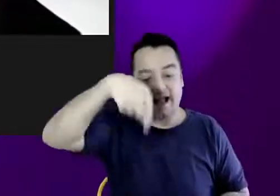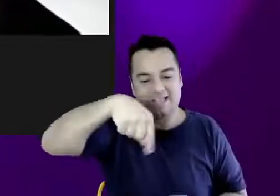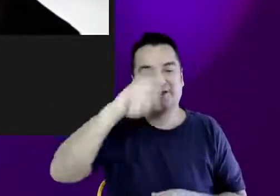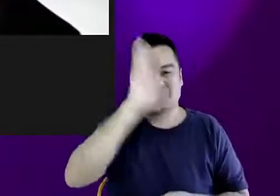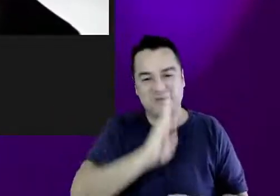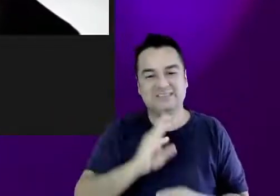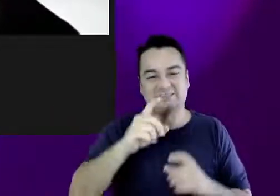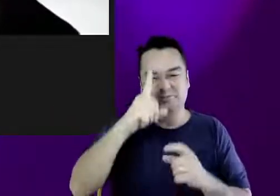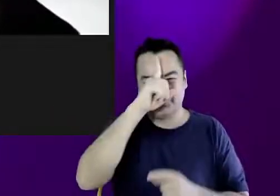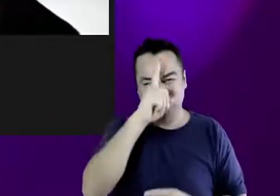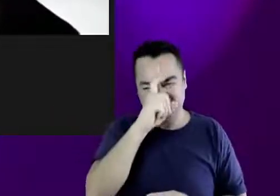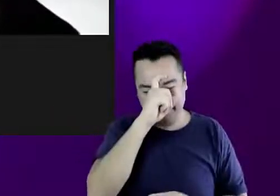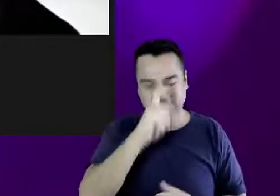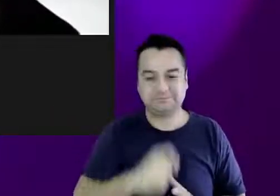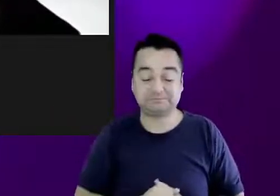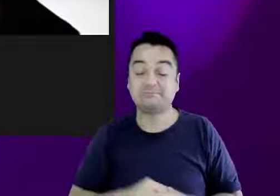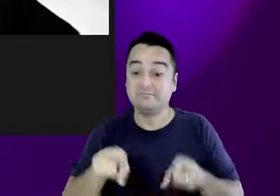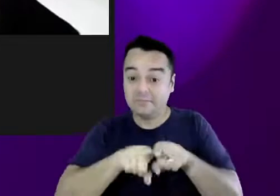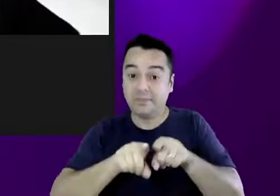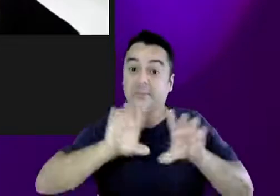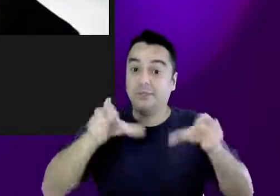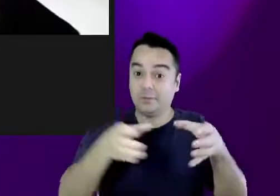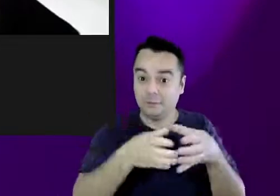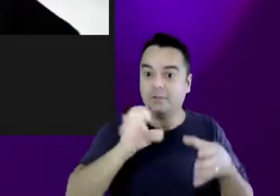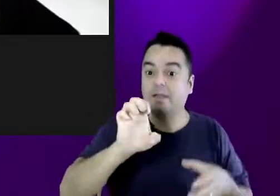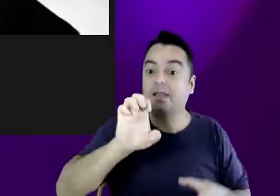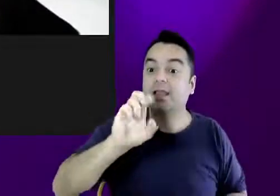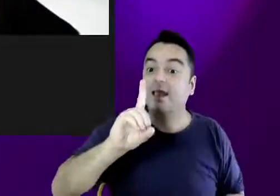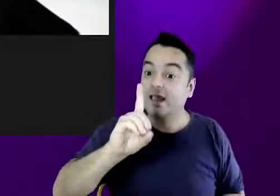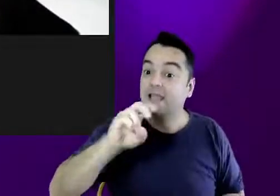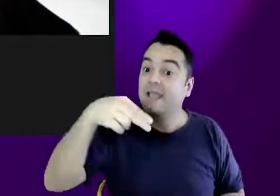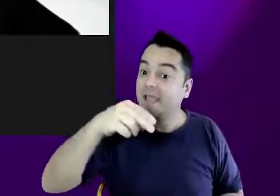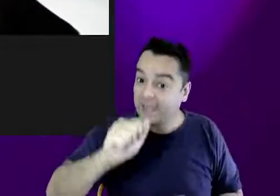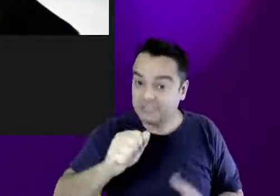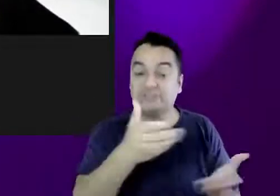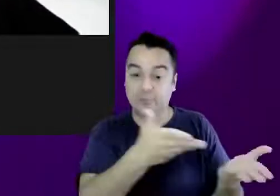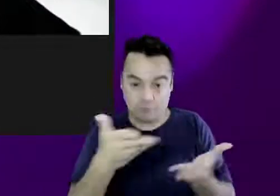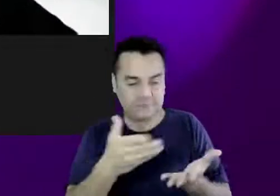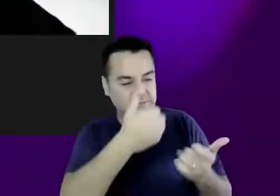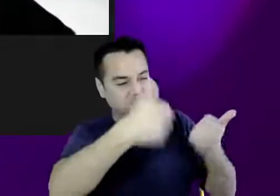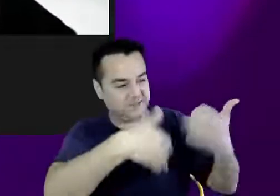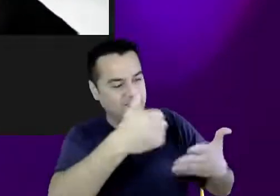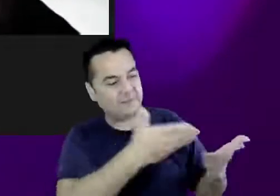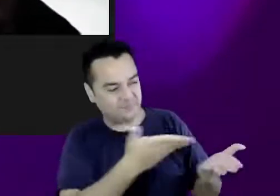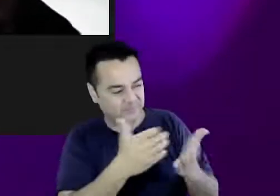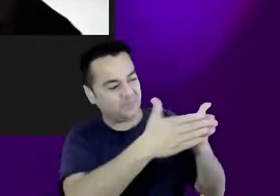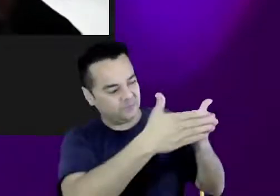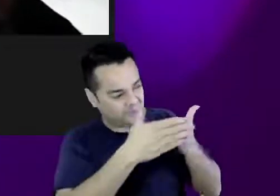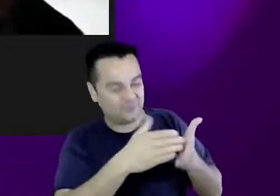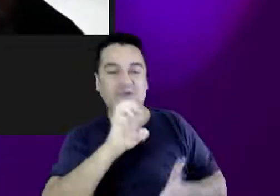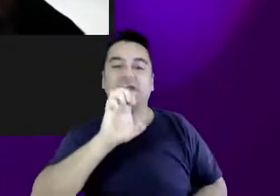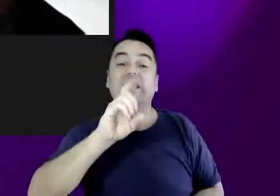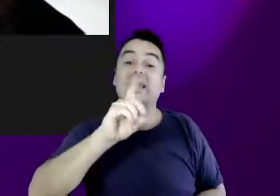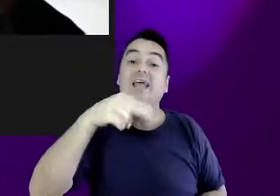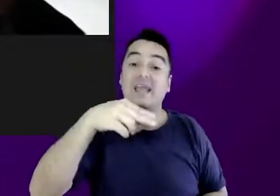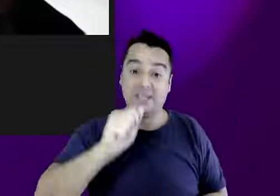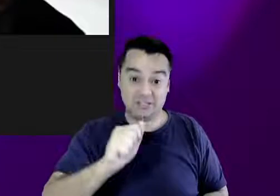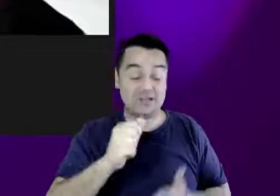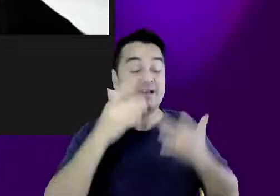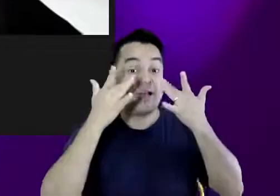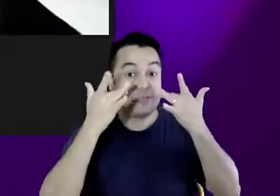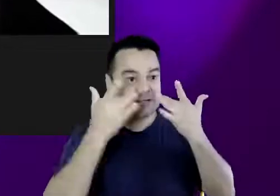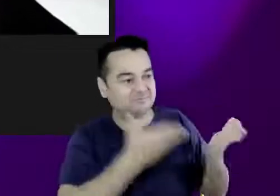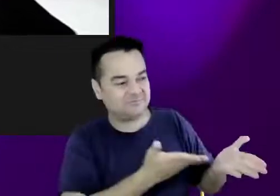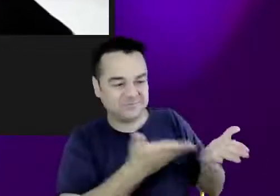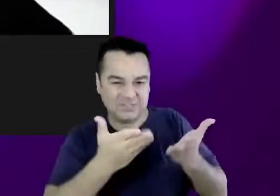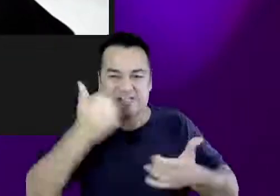nosso grupo, a Edna Bussotti, que vai passar a palavra para ela. Por favor, Edna, para apresentar nossos